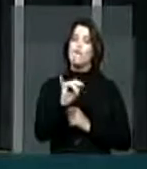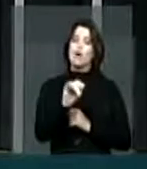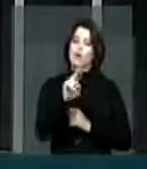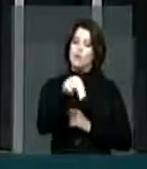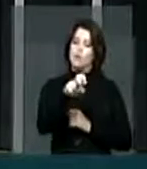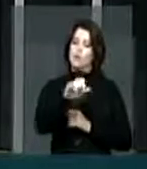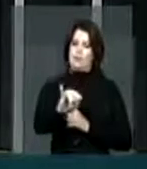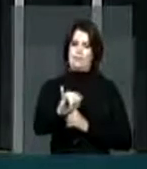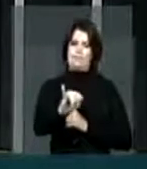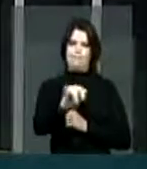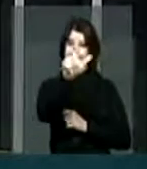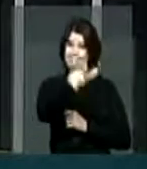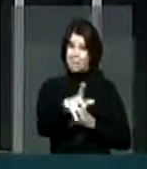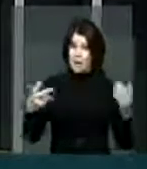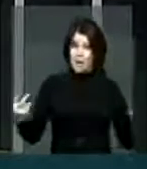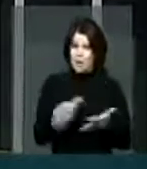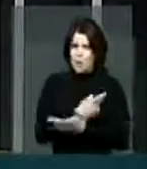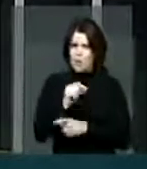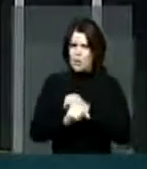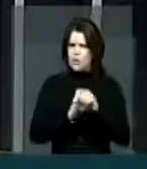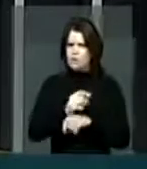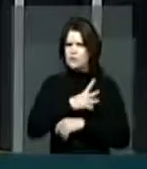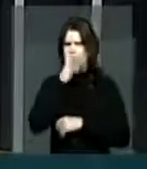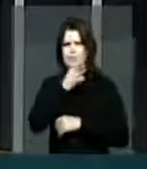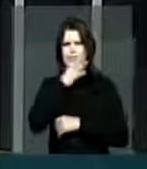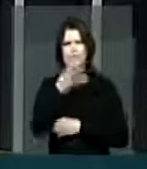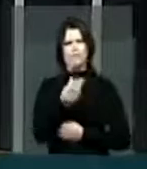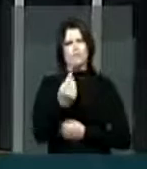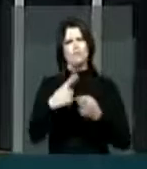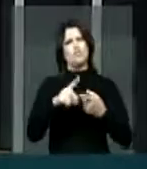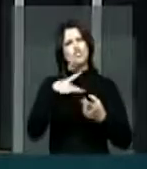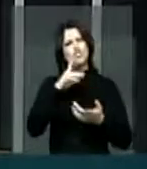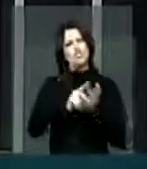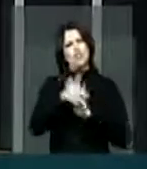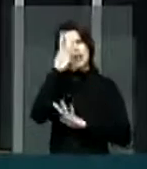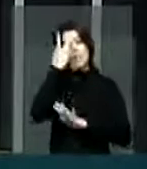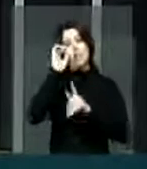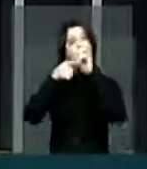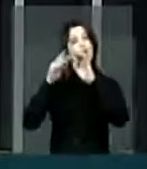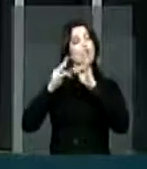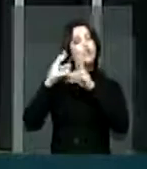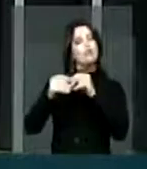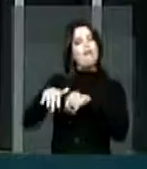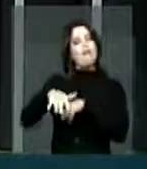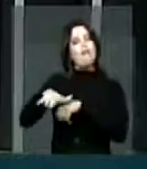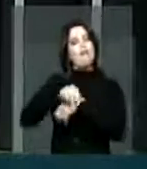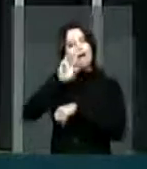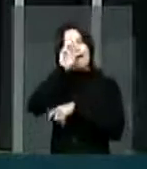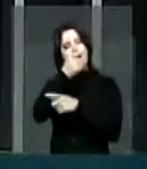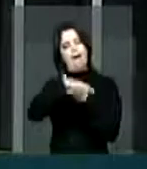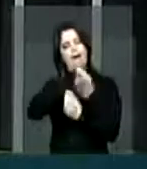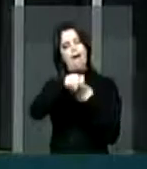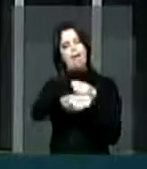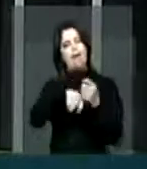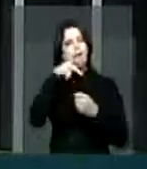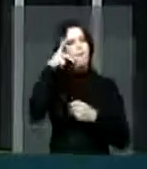Unai. Este ato é uma imprudência, porque os mandantes têm um enorme poder econômico e